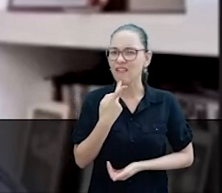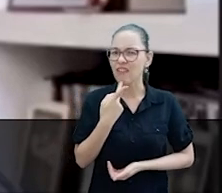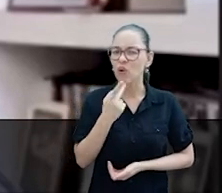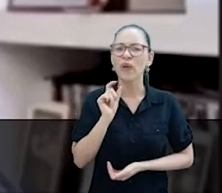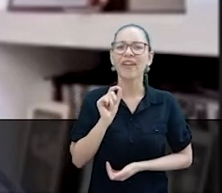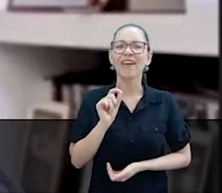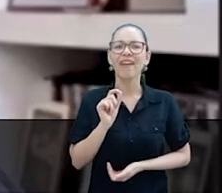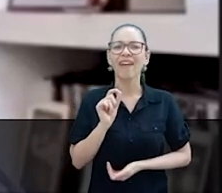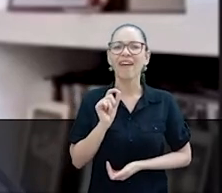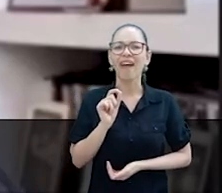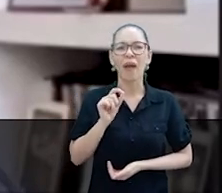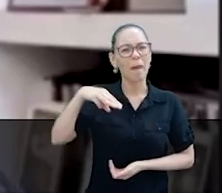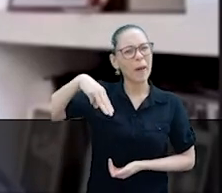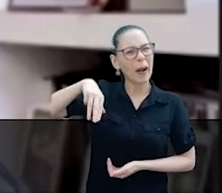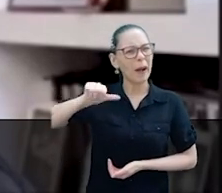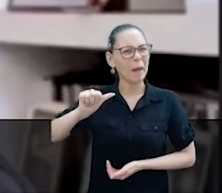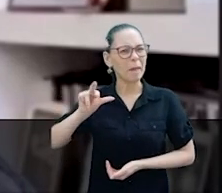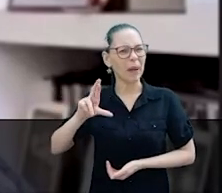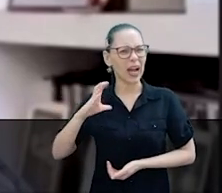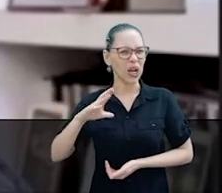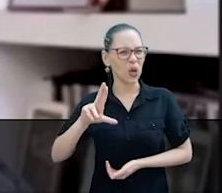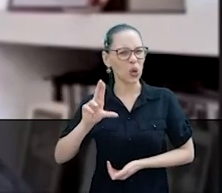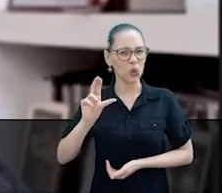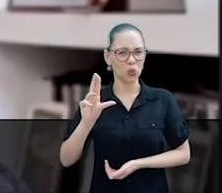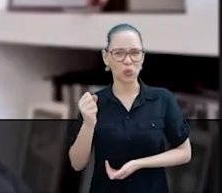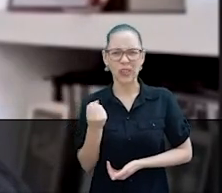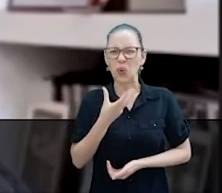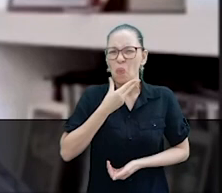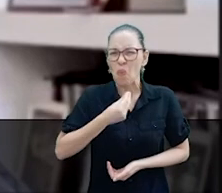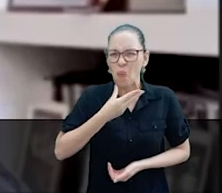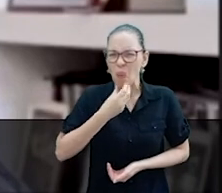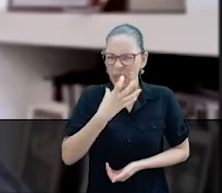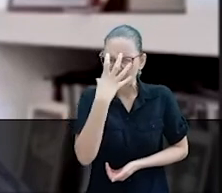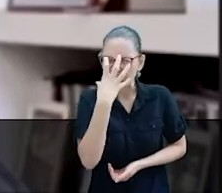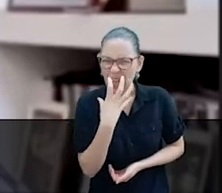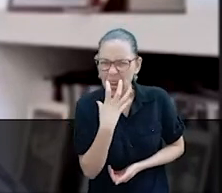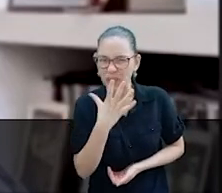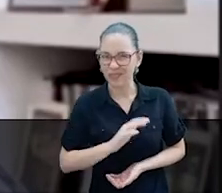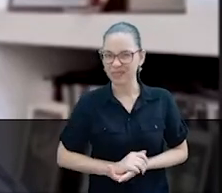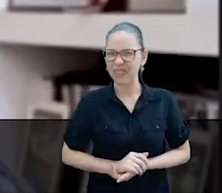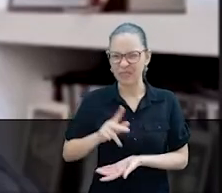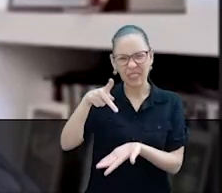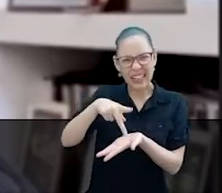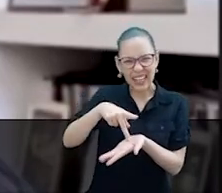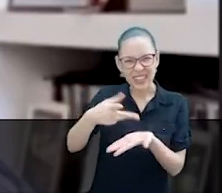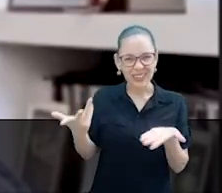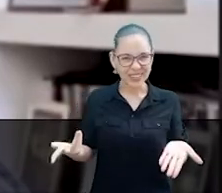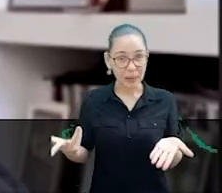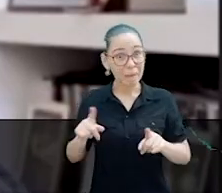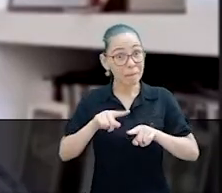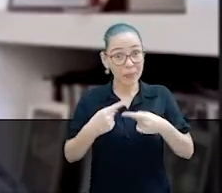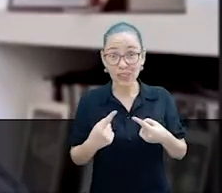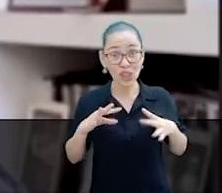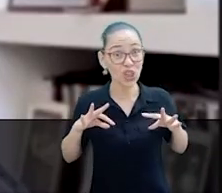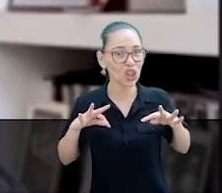que braveza que esse menino tem. Então, essa imagem, ela é muito forte, porque